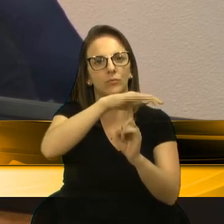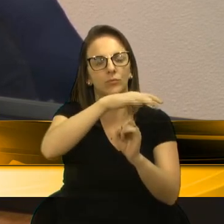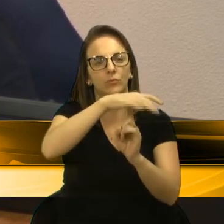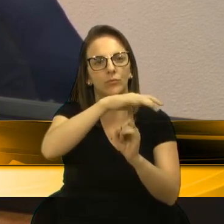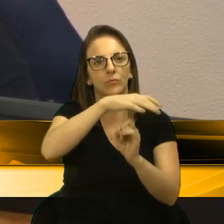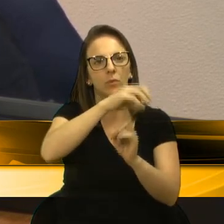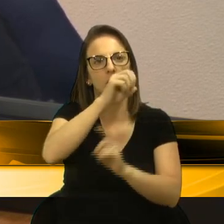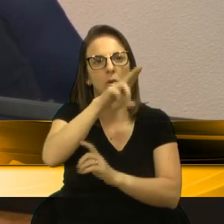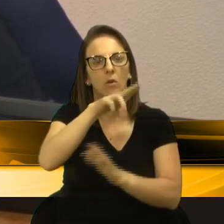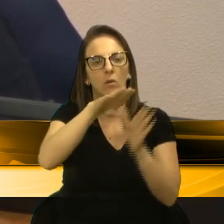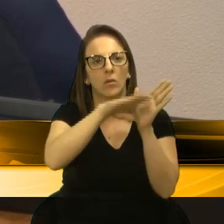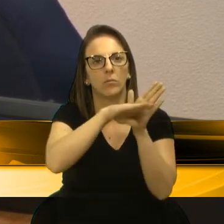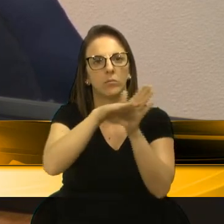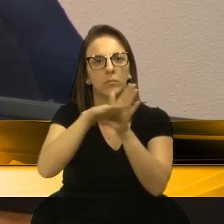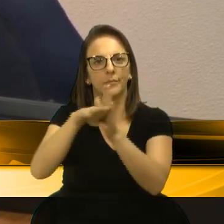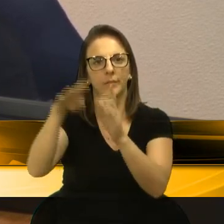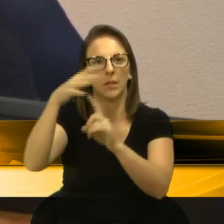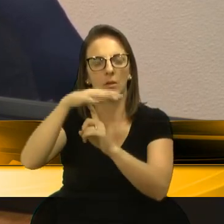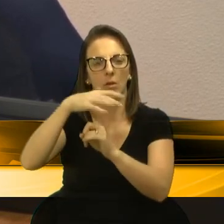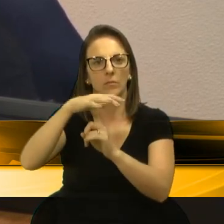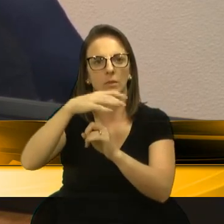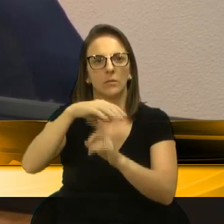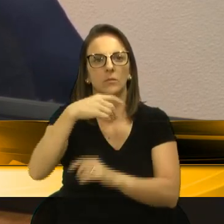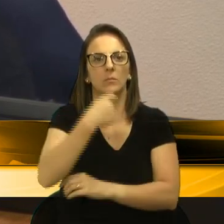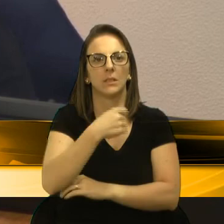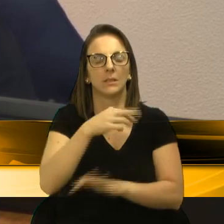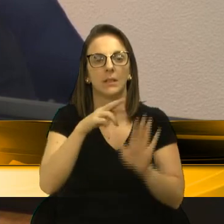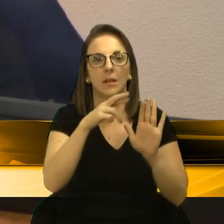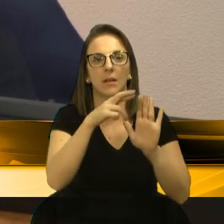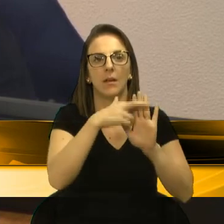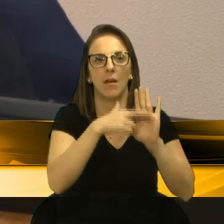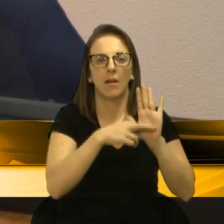exigências específicas. Redação acrescida pelo Decreto